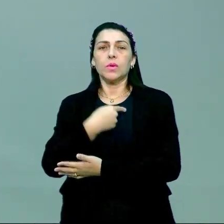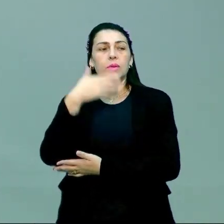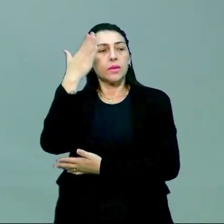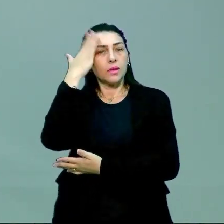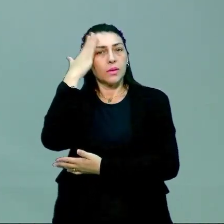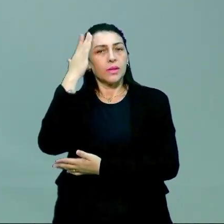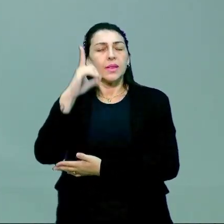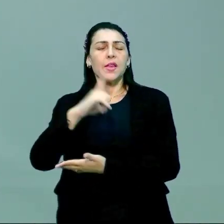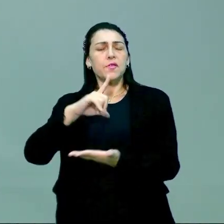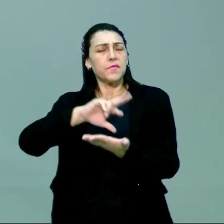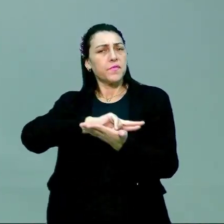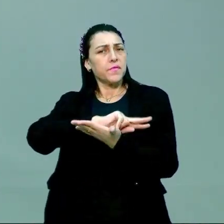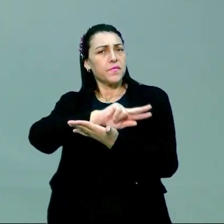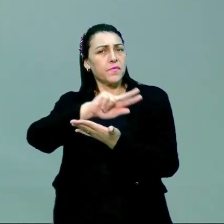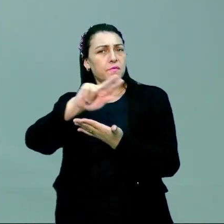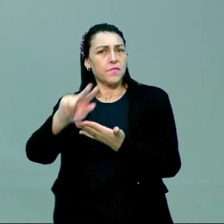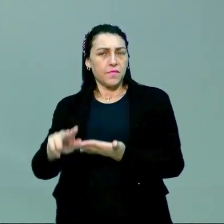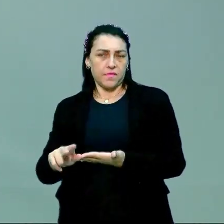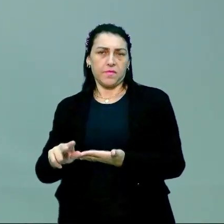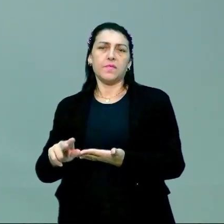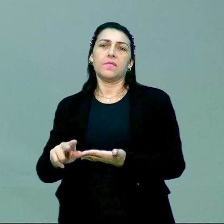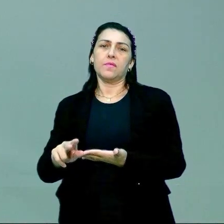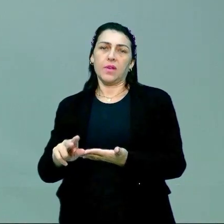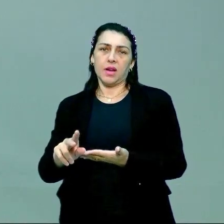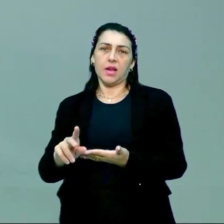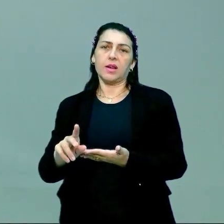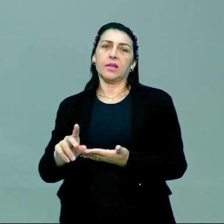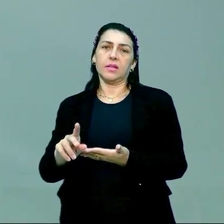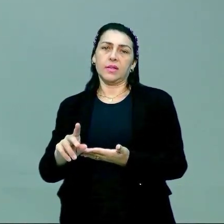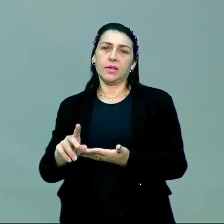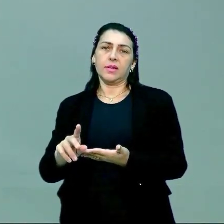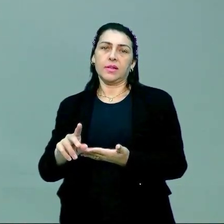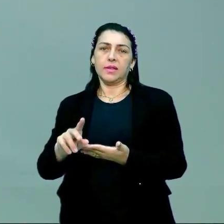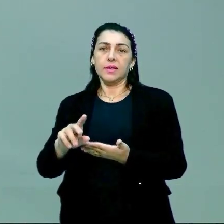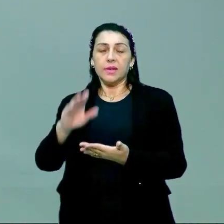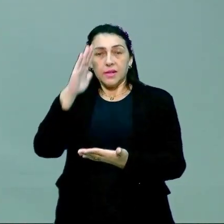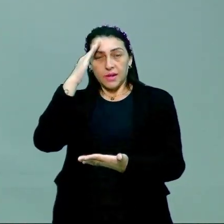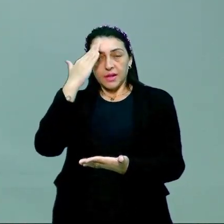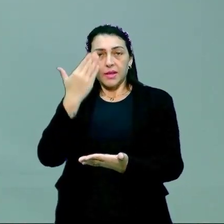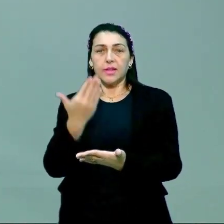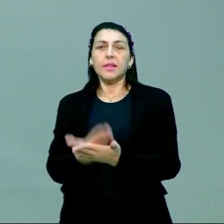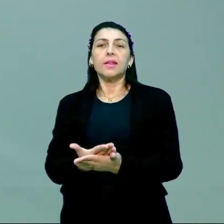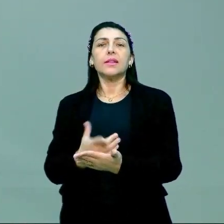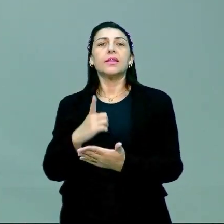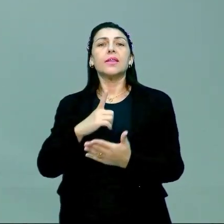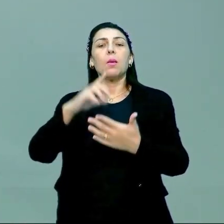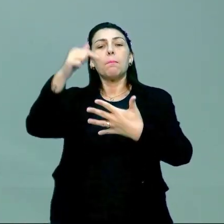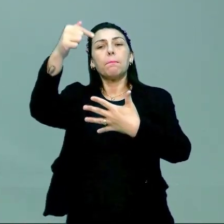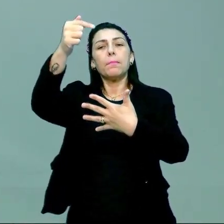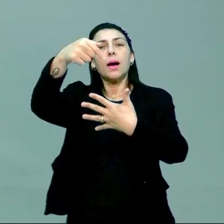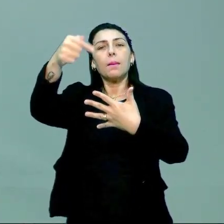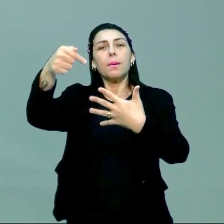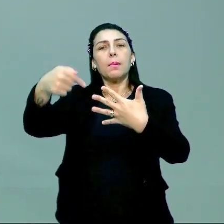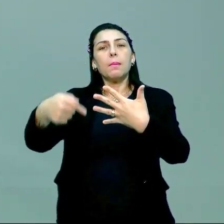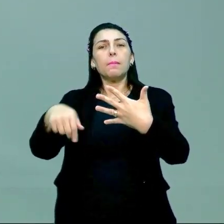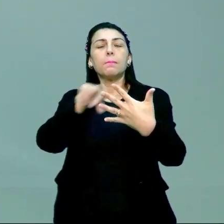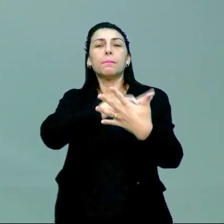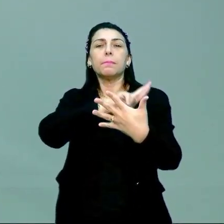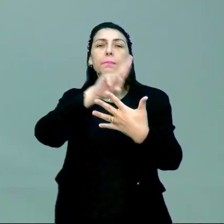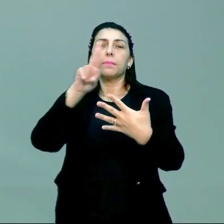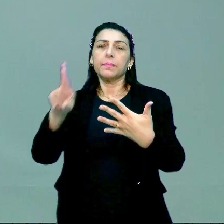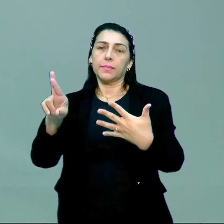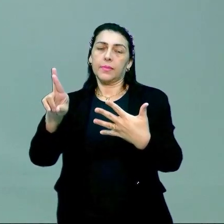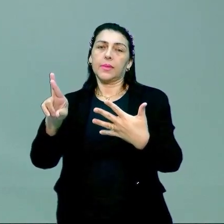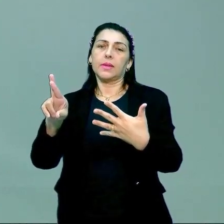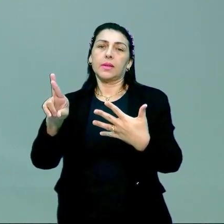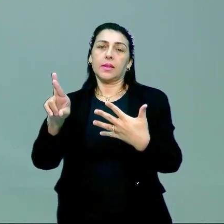que existem várias doutrinas religiosas. E existe, digamos assim, até uma classificação entre as religiões.